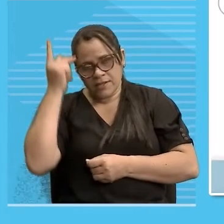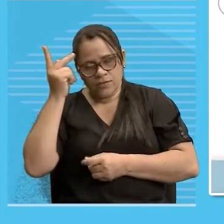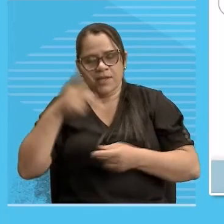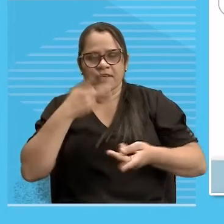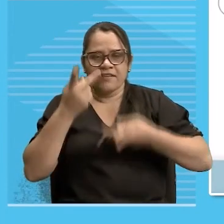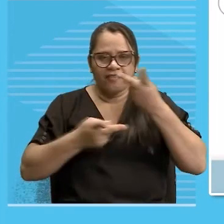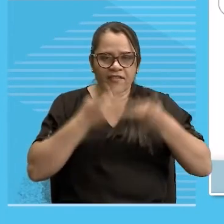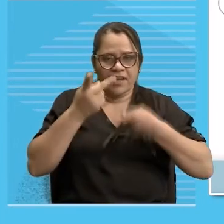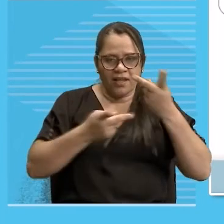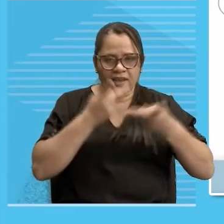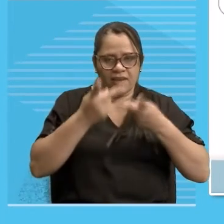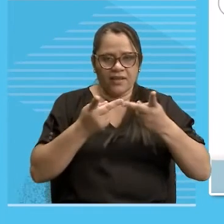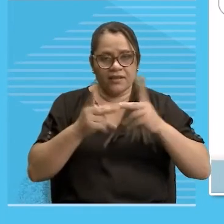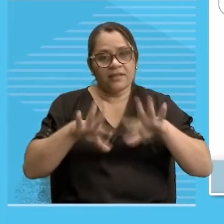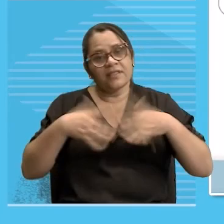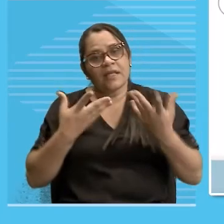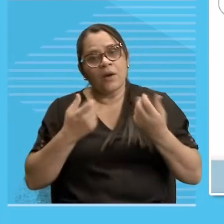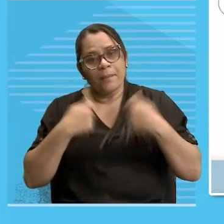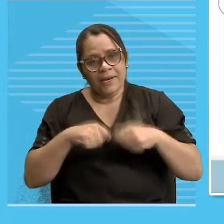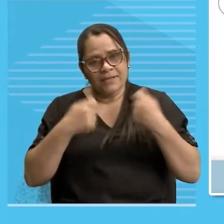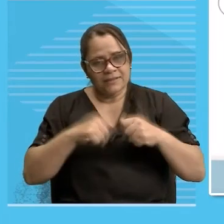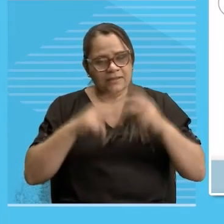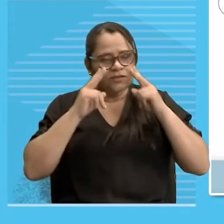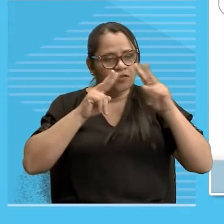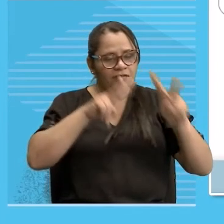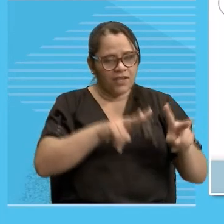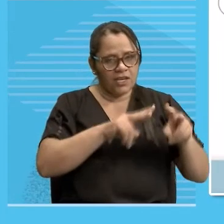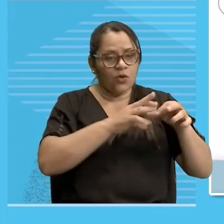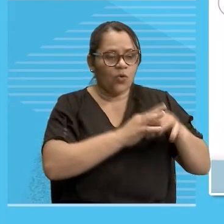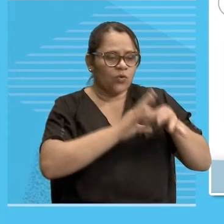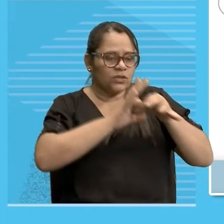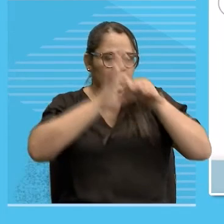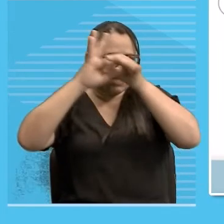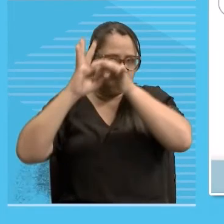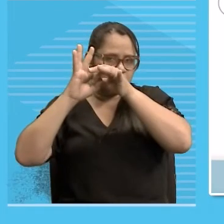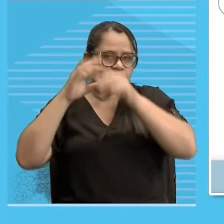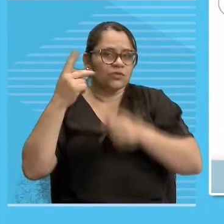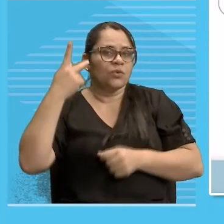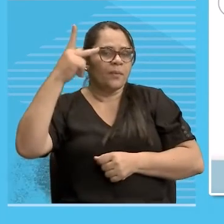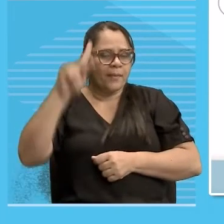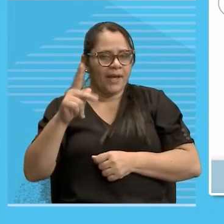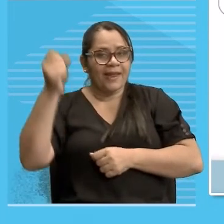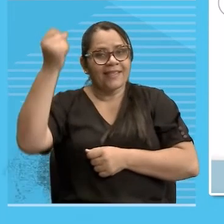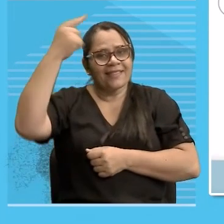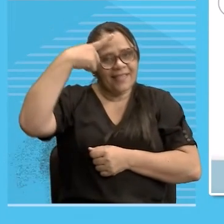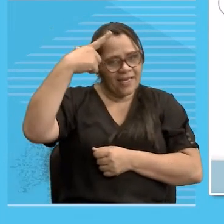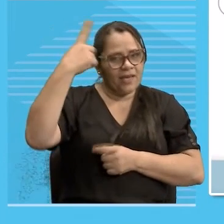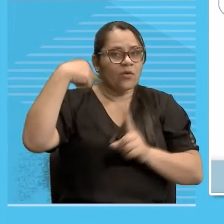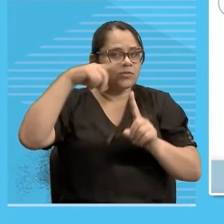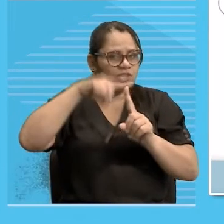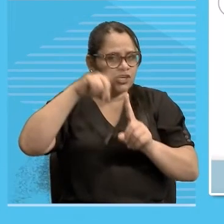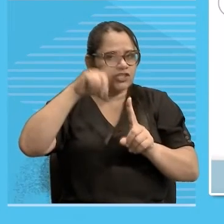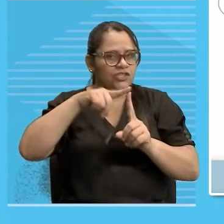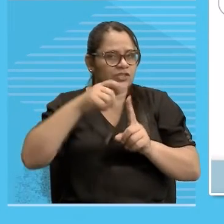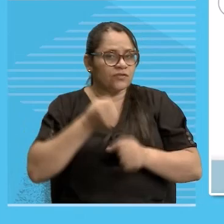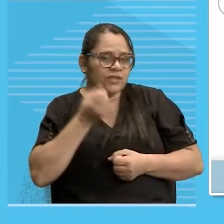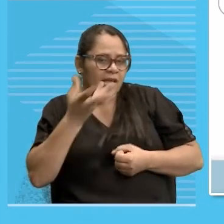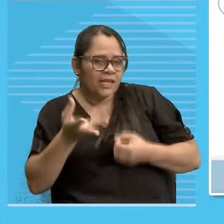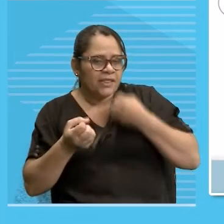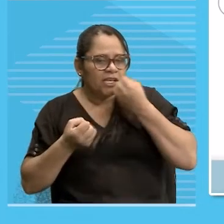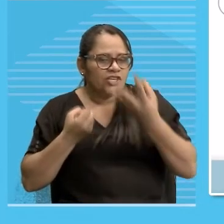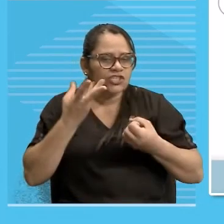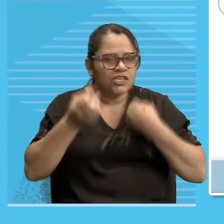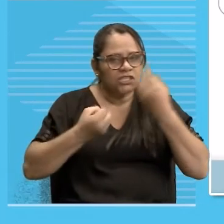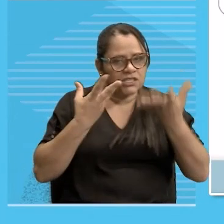é por isso que eu preciso ver o contexto para poder dizer exatamente qual a ideia que ela tem. Tá? Então,